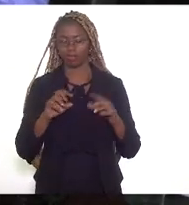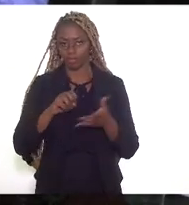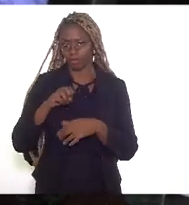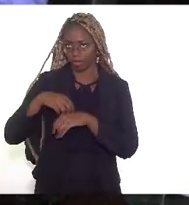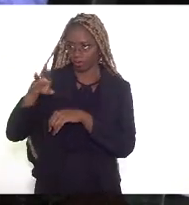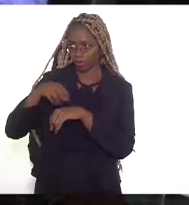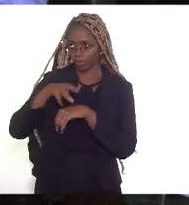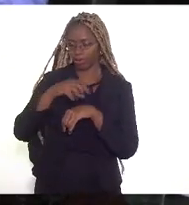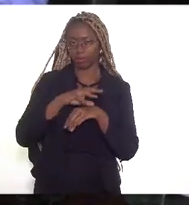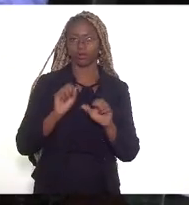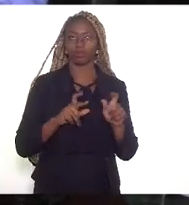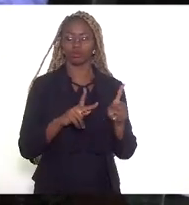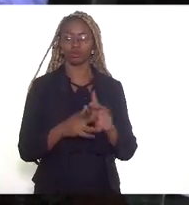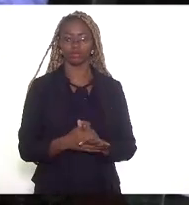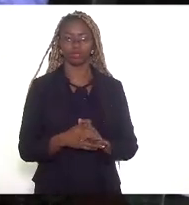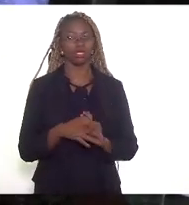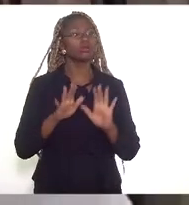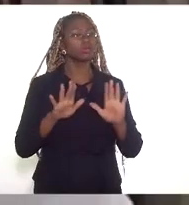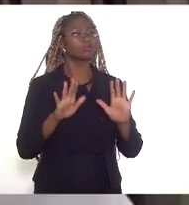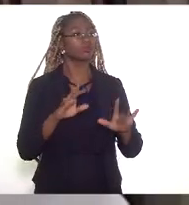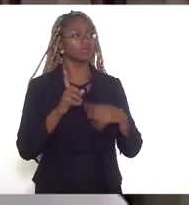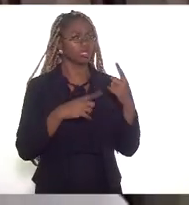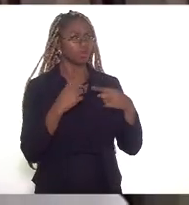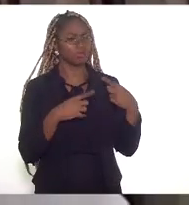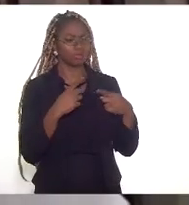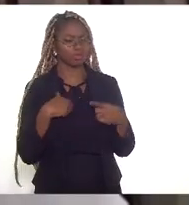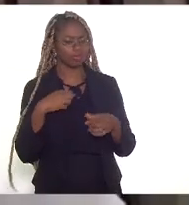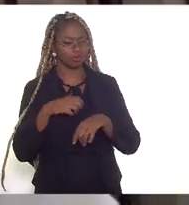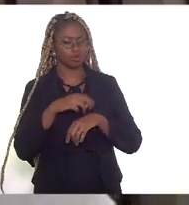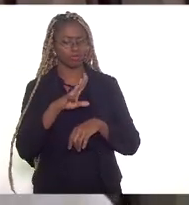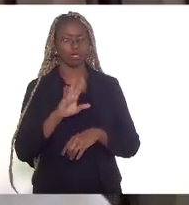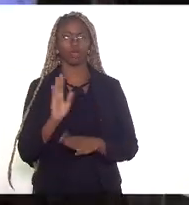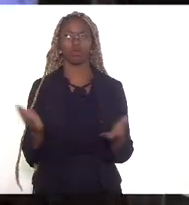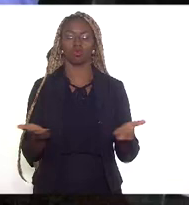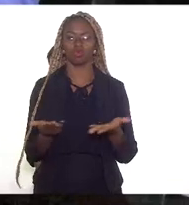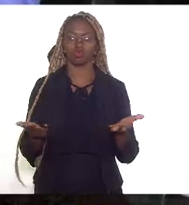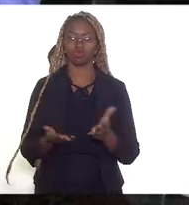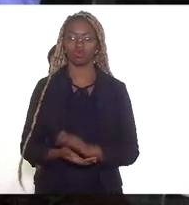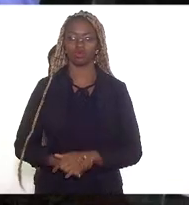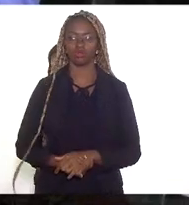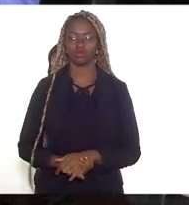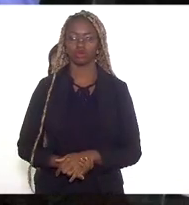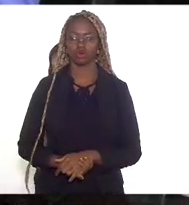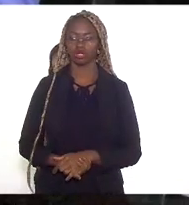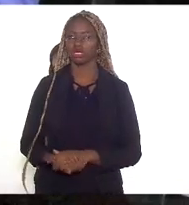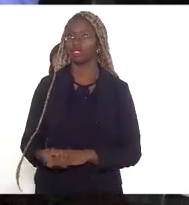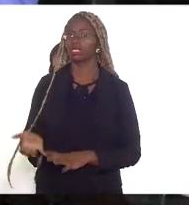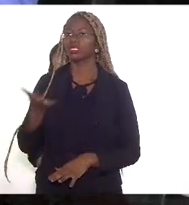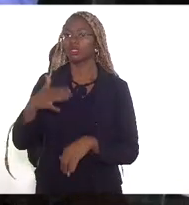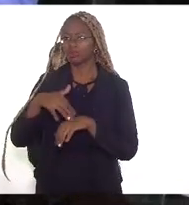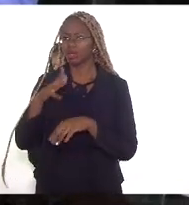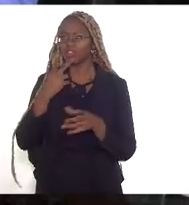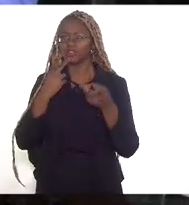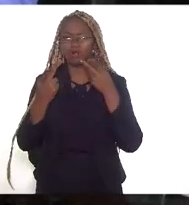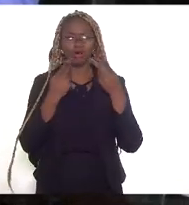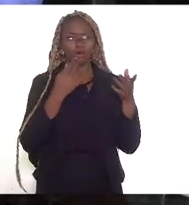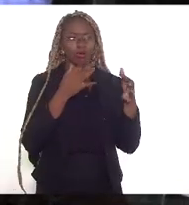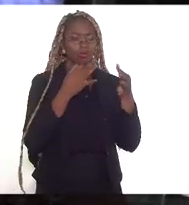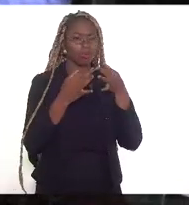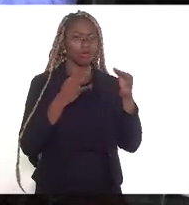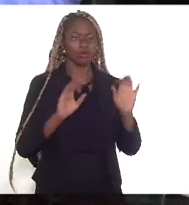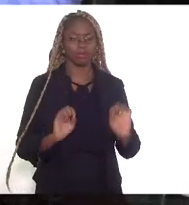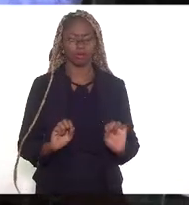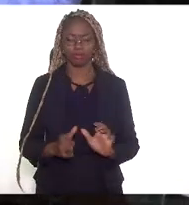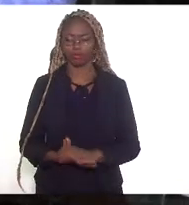membros. Ok, daqui a pouquinho eu envio, tá? Pergunta às demais autoridades, eu gostaria de fazer uso da palavra. Senhor